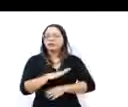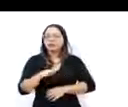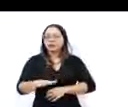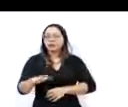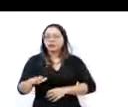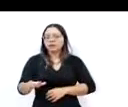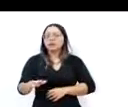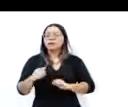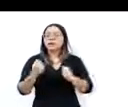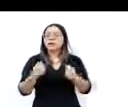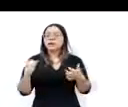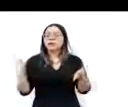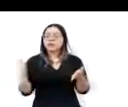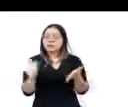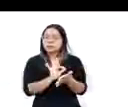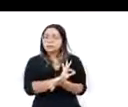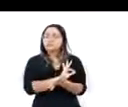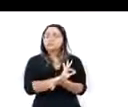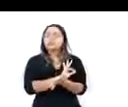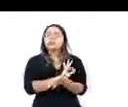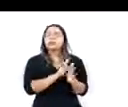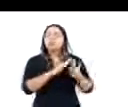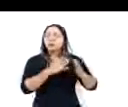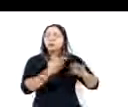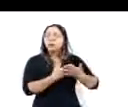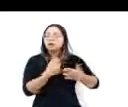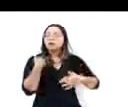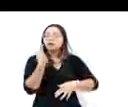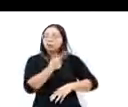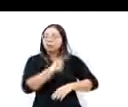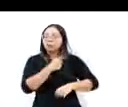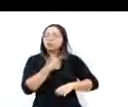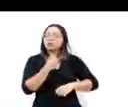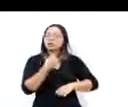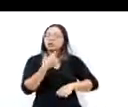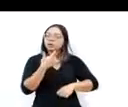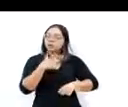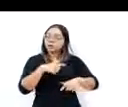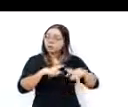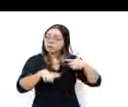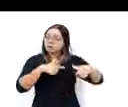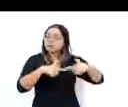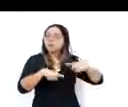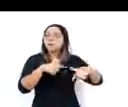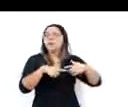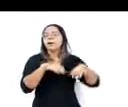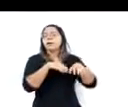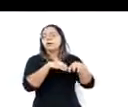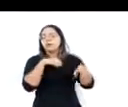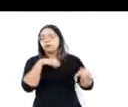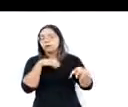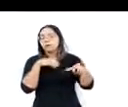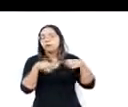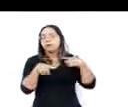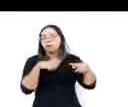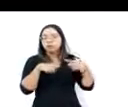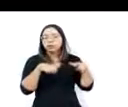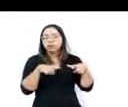gente possa continuar o trabalho remoto, continuar o trabalho online, continuar o trabalho com as